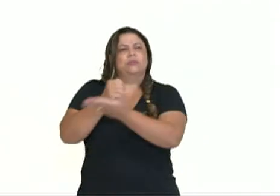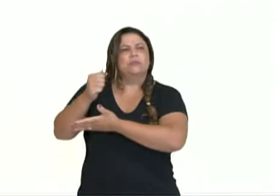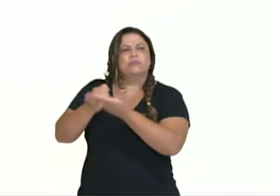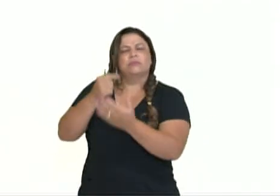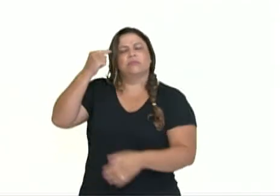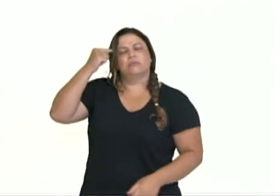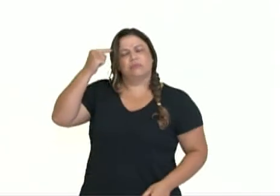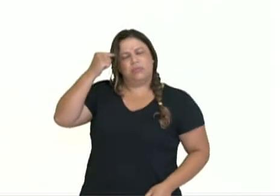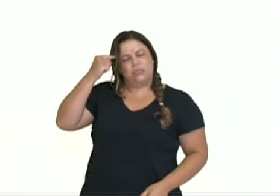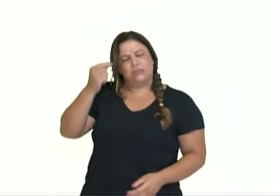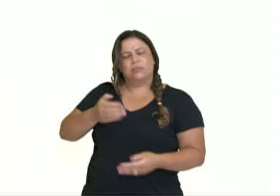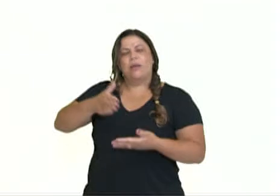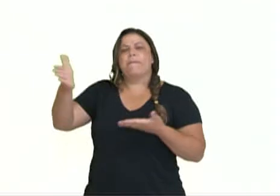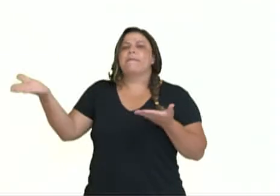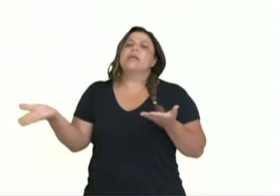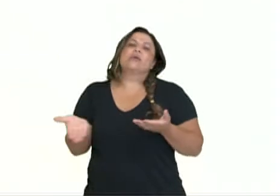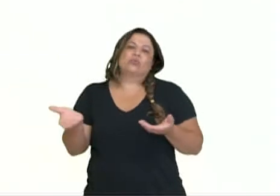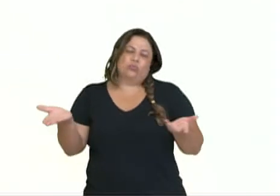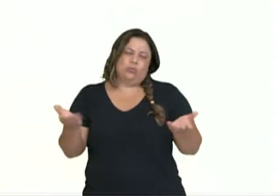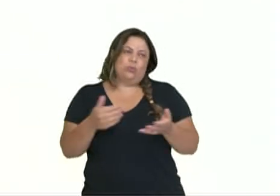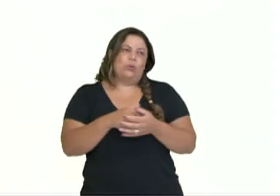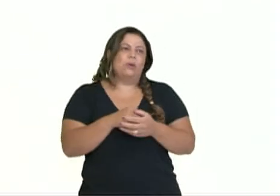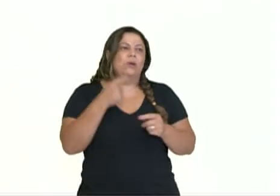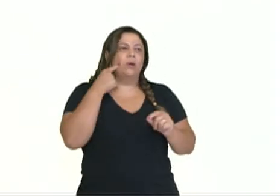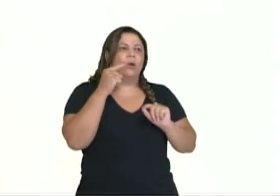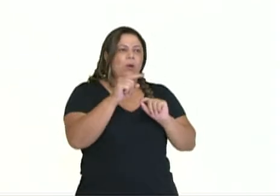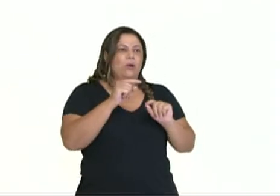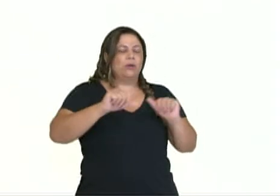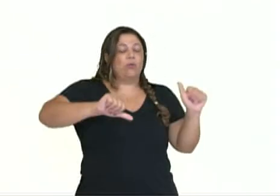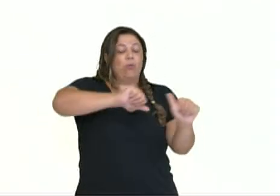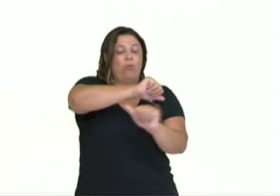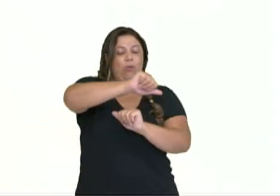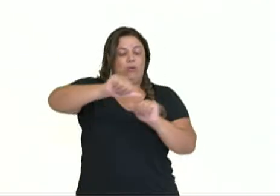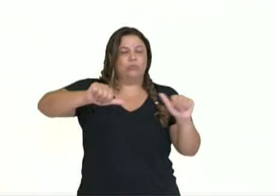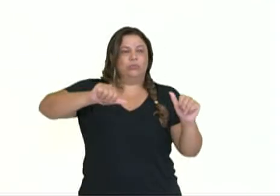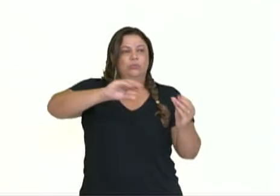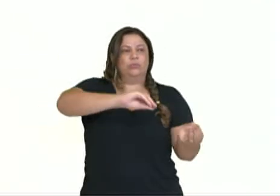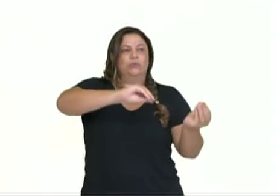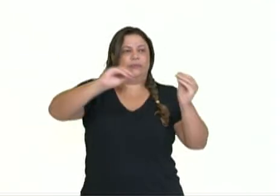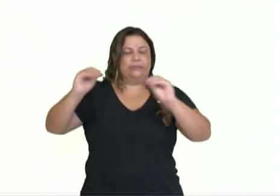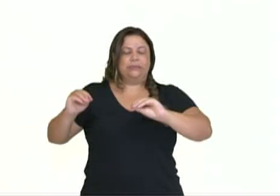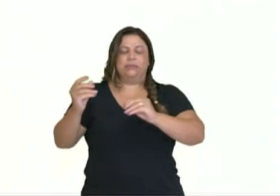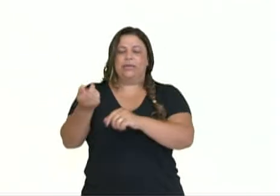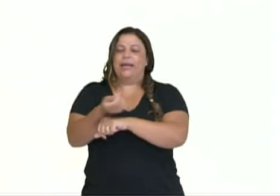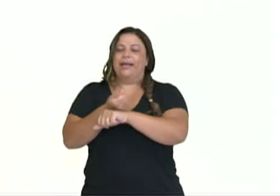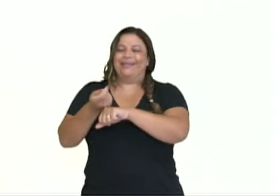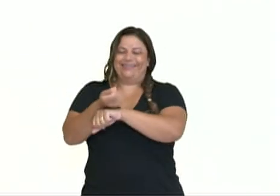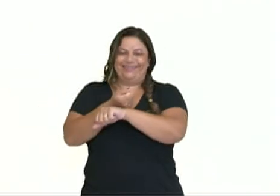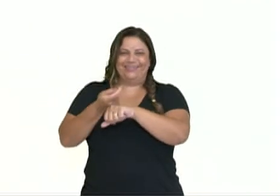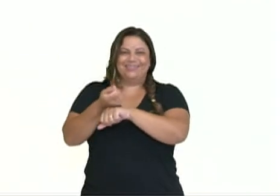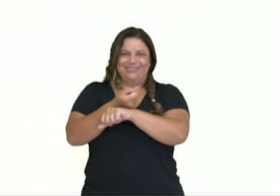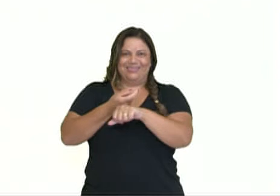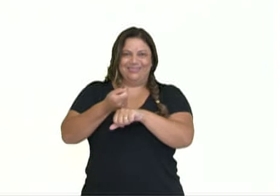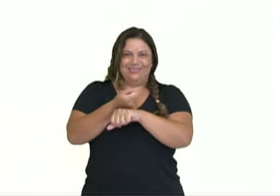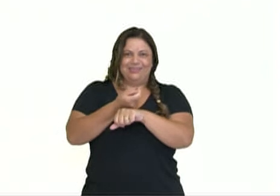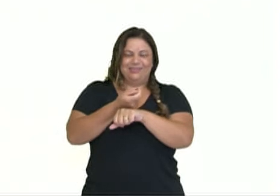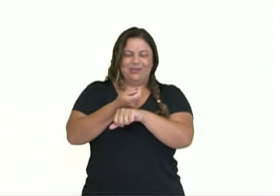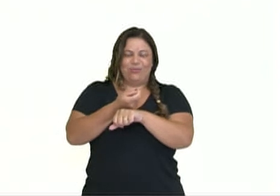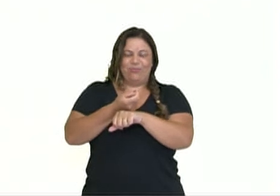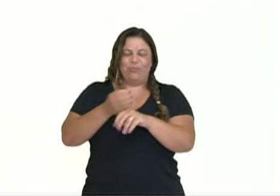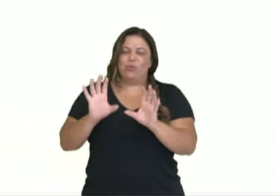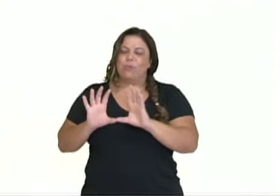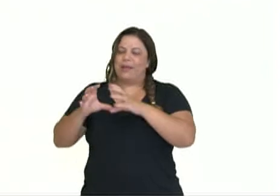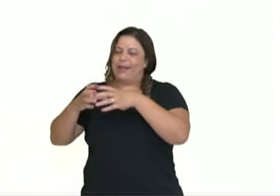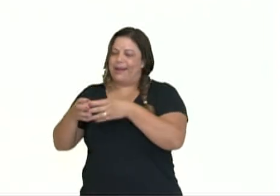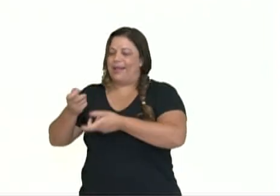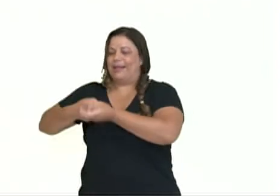pensamento moderno, ou alternativa B, a transição ao capitalismo e a uma nova classe econômica.